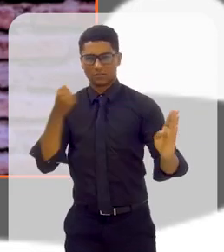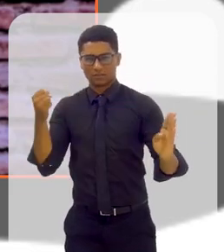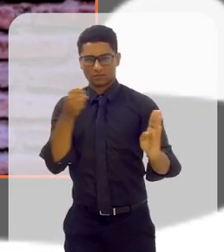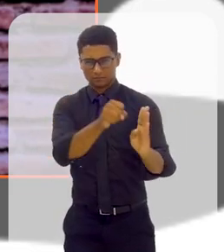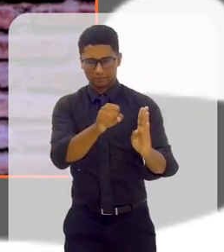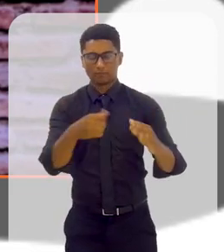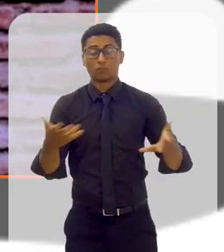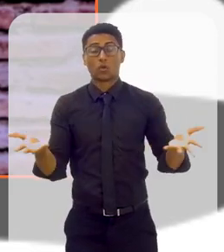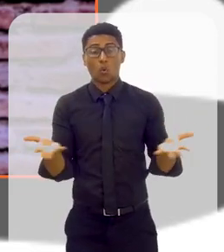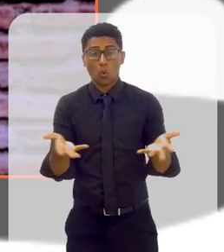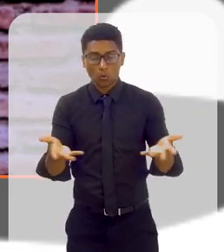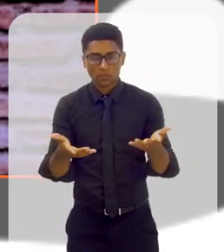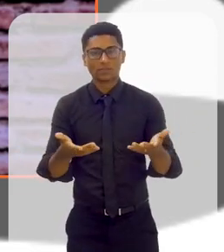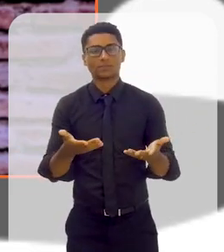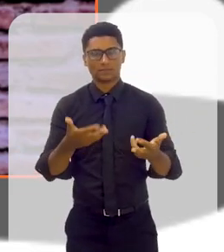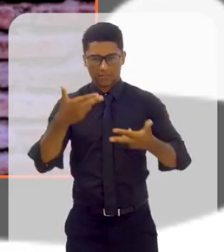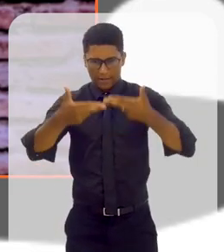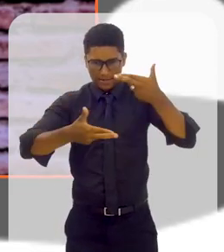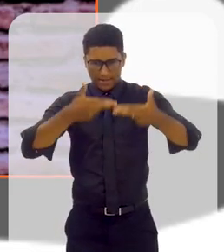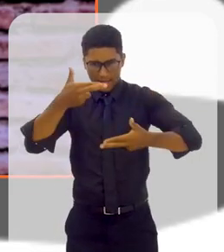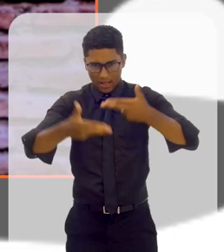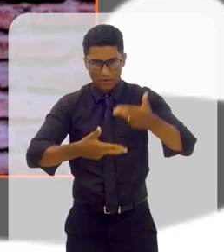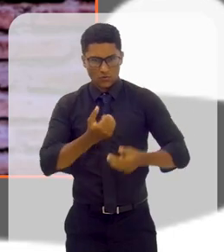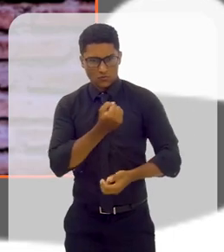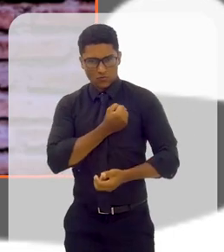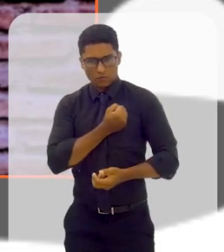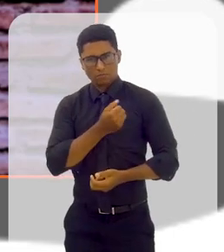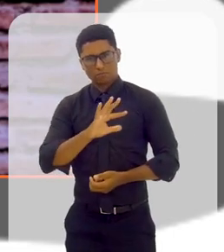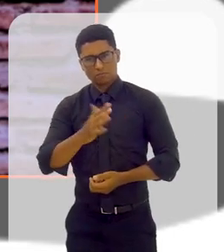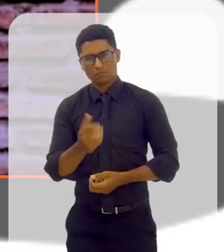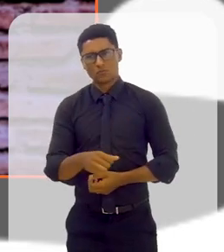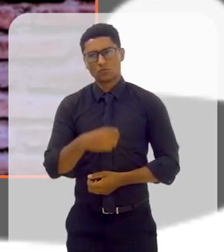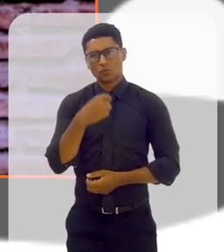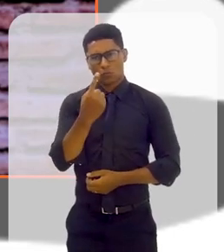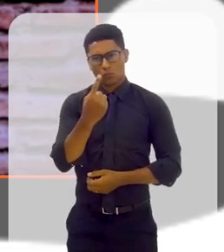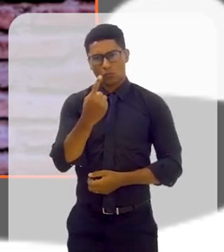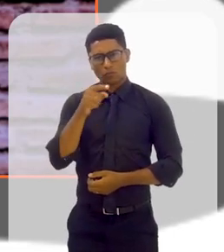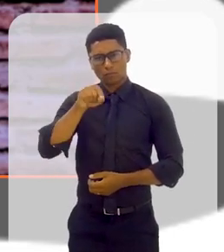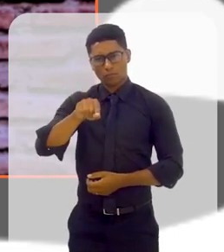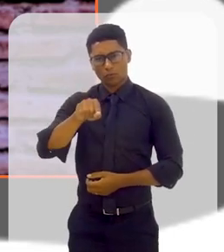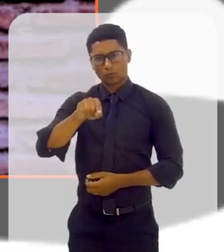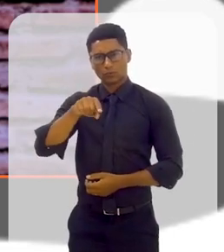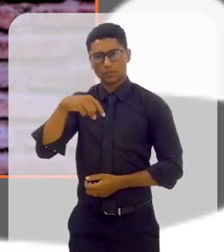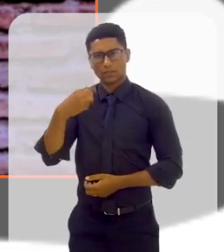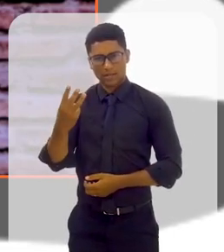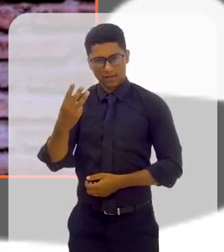número que nós temos reciclado já está próximo de 1,3 milhões